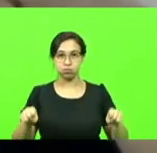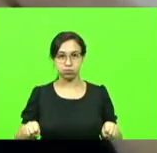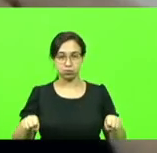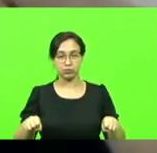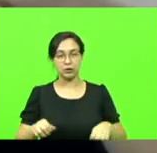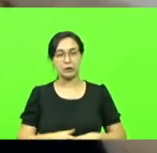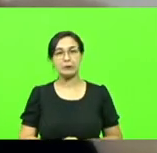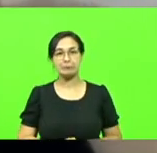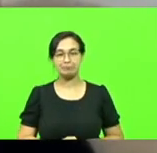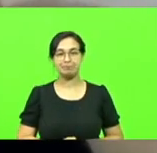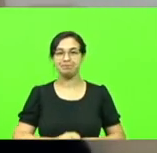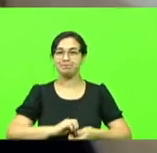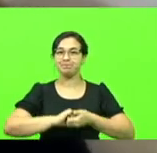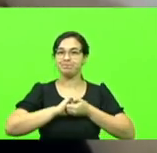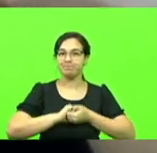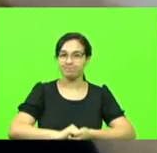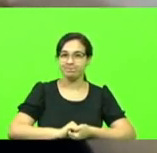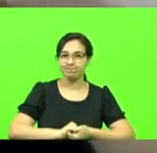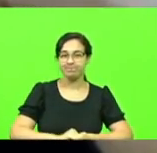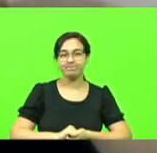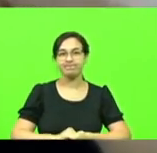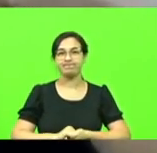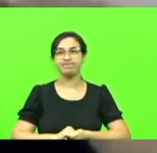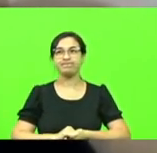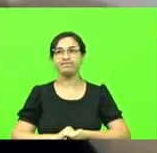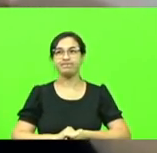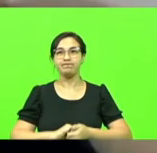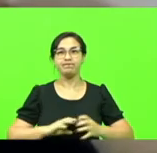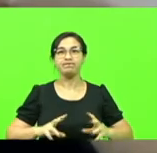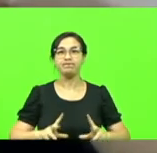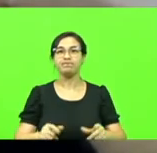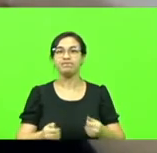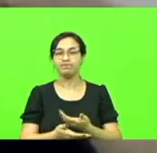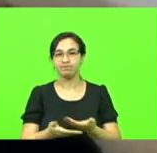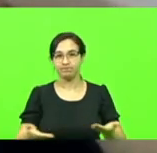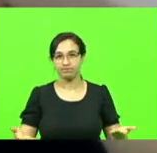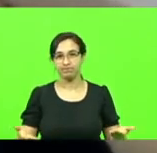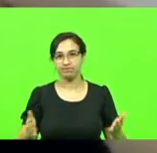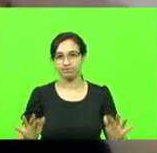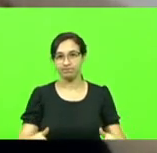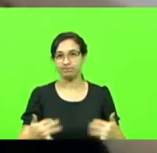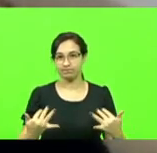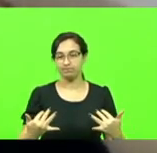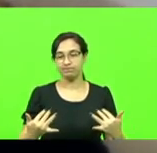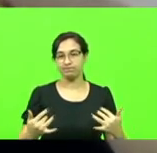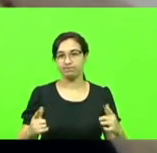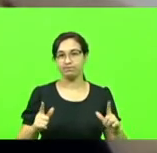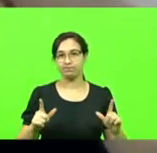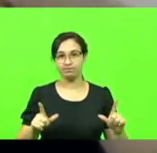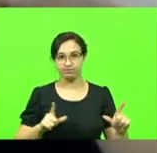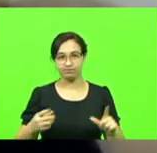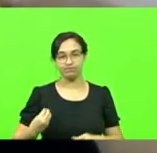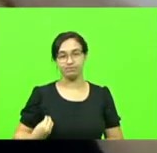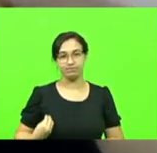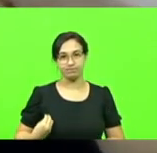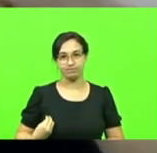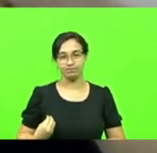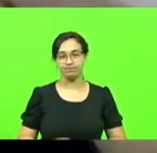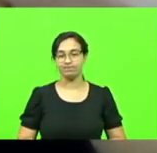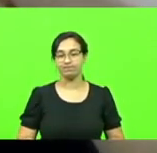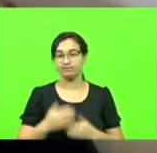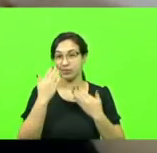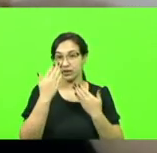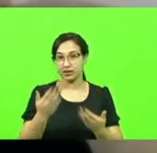Eu quero cumprimentar a todos, né? Todos e todas aqui presentes, e agradecer à